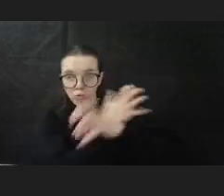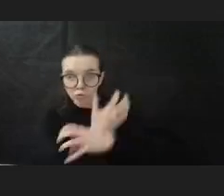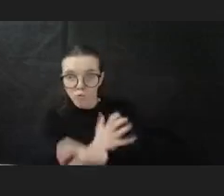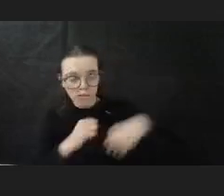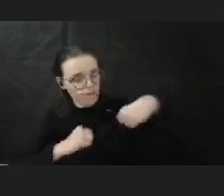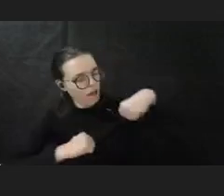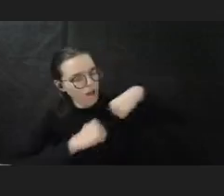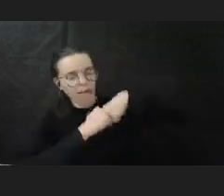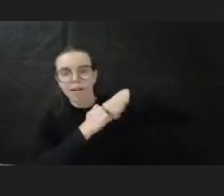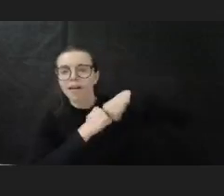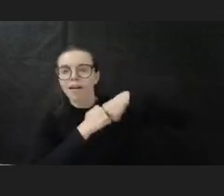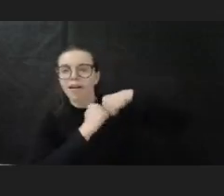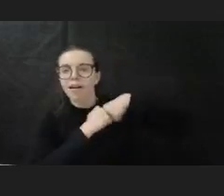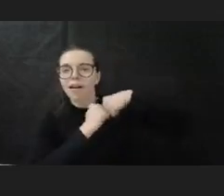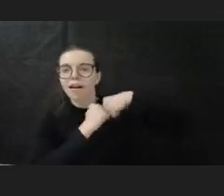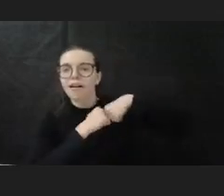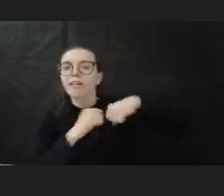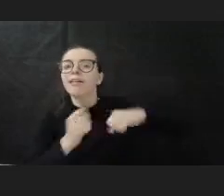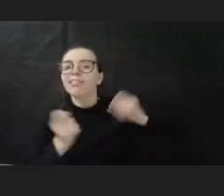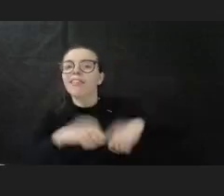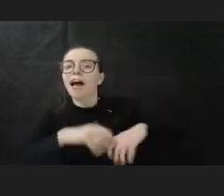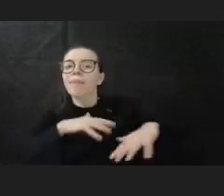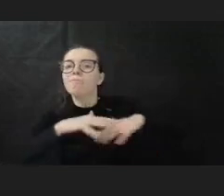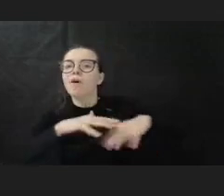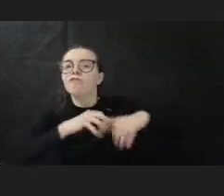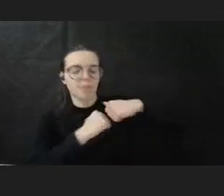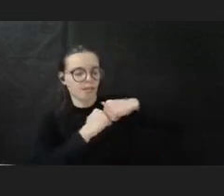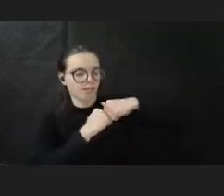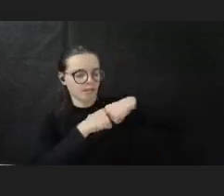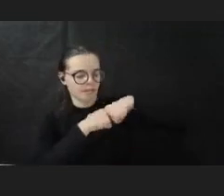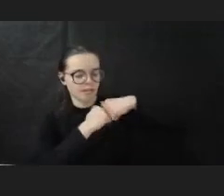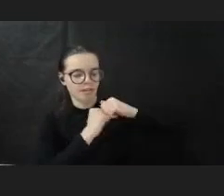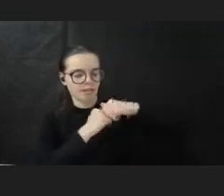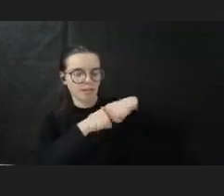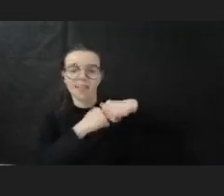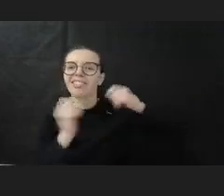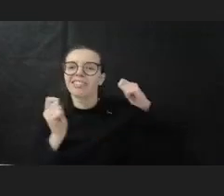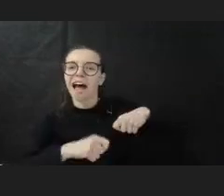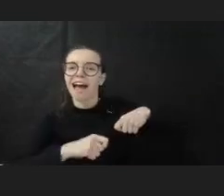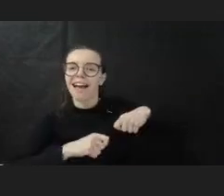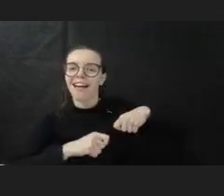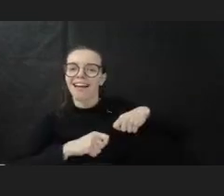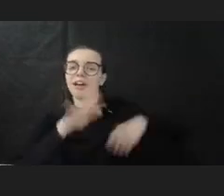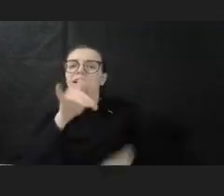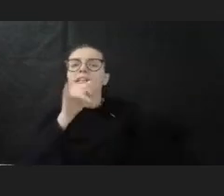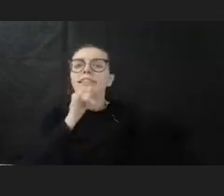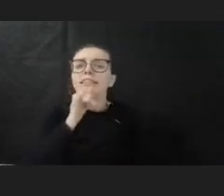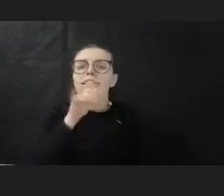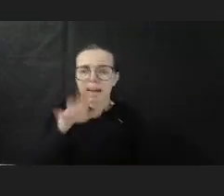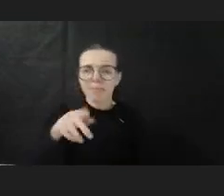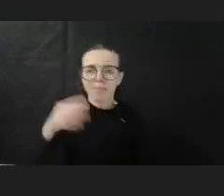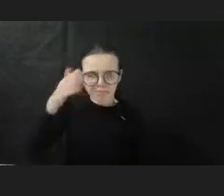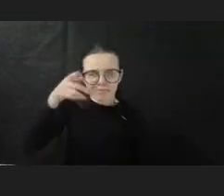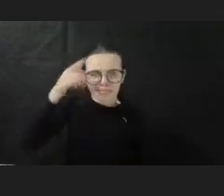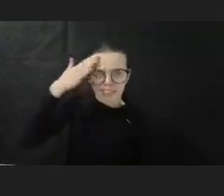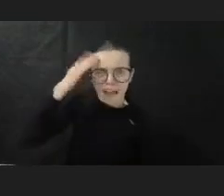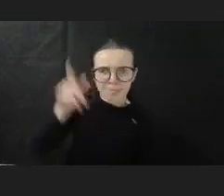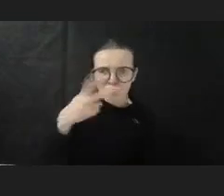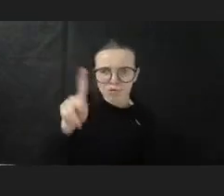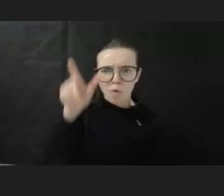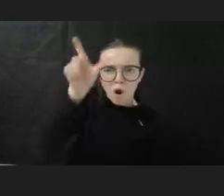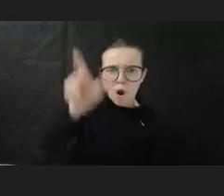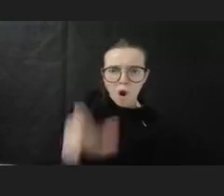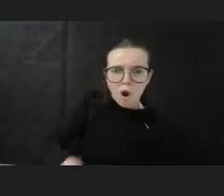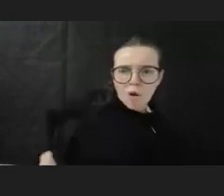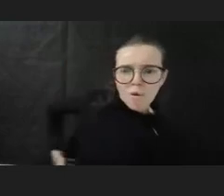tempo a movimentação. Porque, ó, vamos lá, a nossa coluna lá no finalzinho não tem aquela coluna